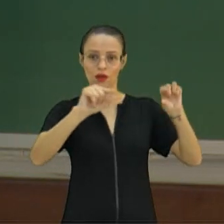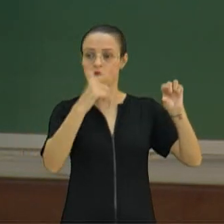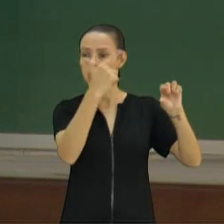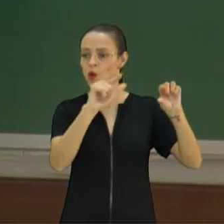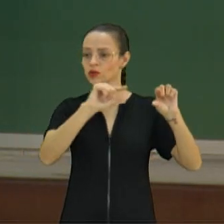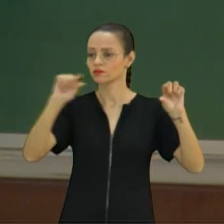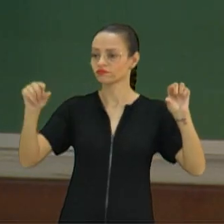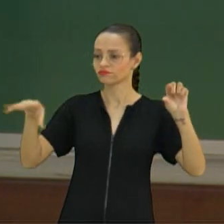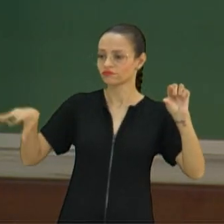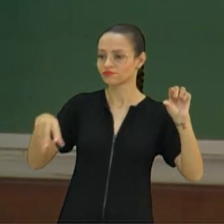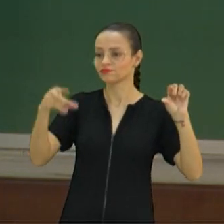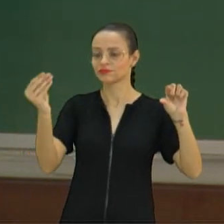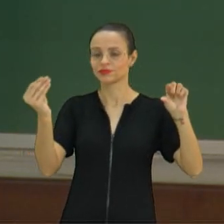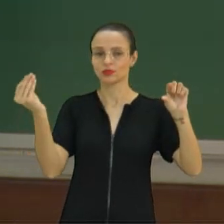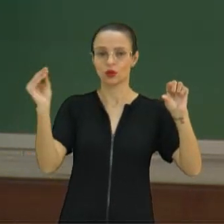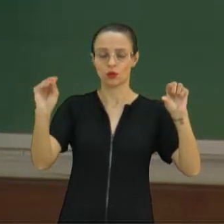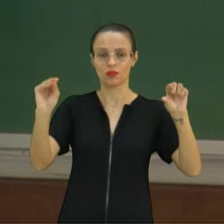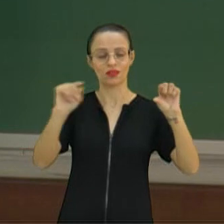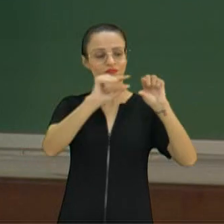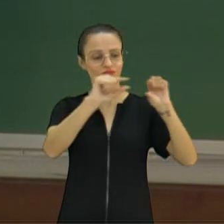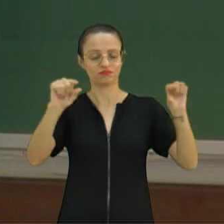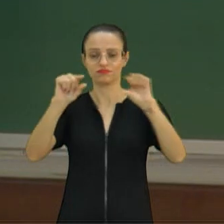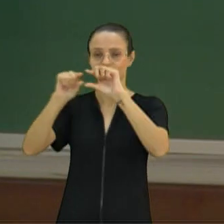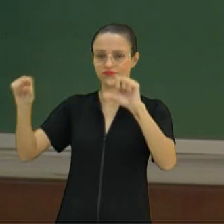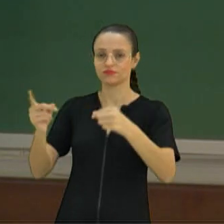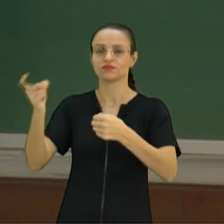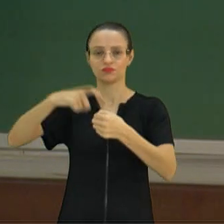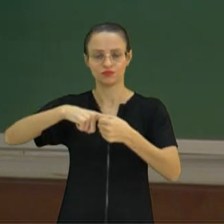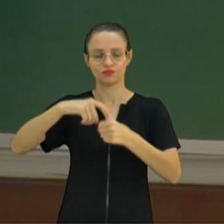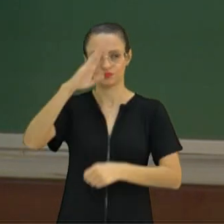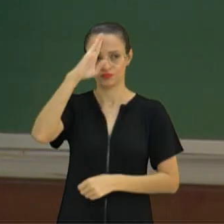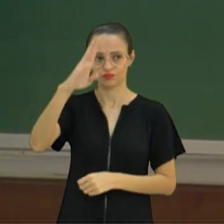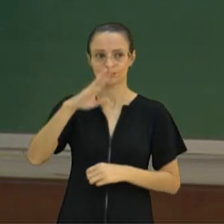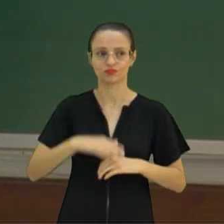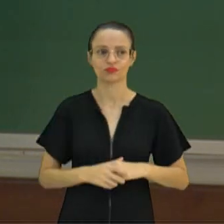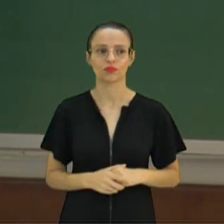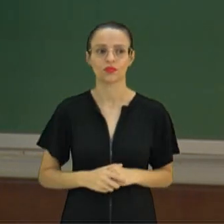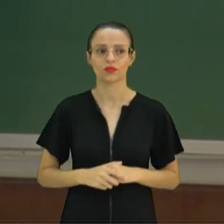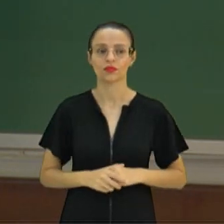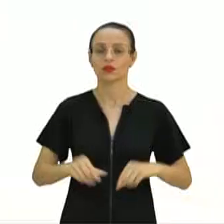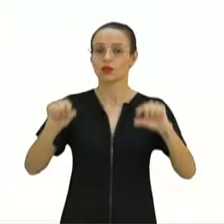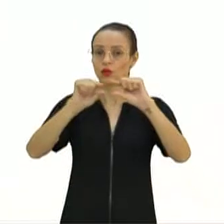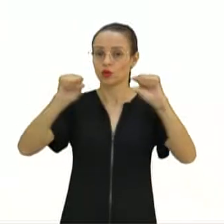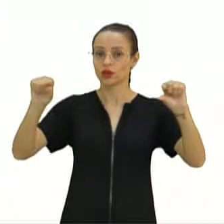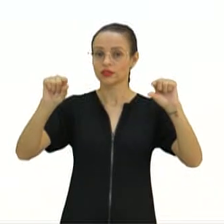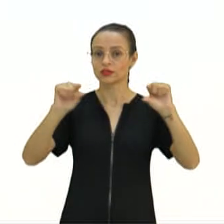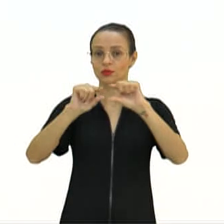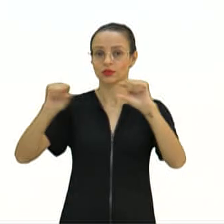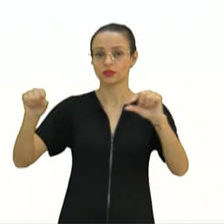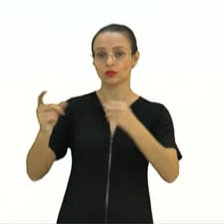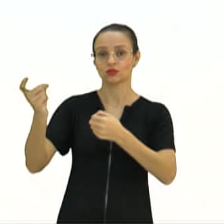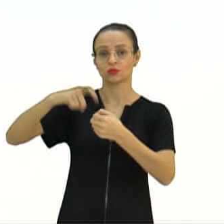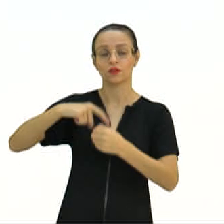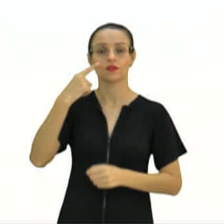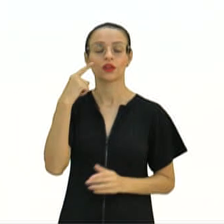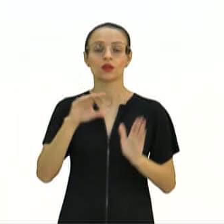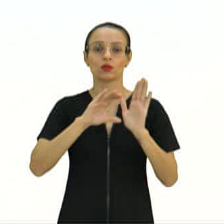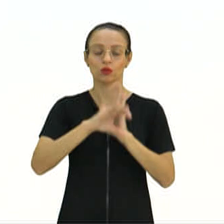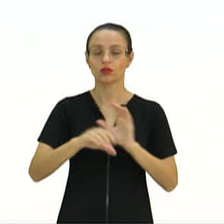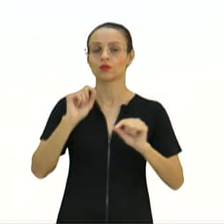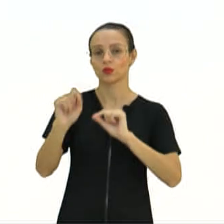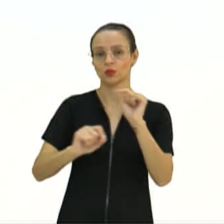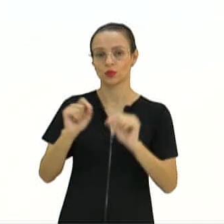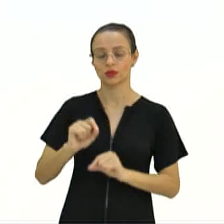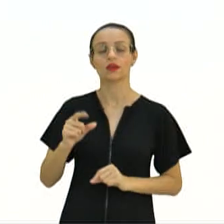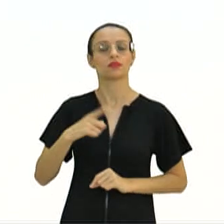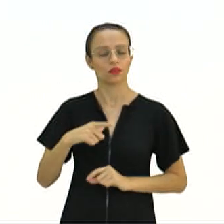ela é dependente da oração principal. Oração subordinada, que é, vejamos o conceito, ocorre em um